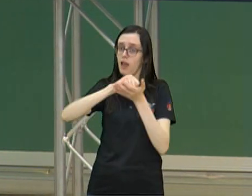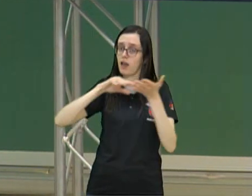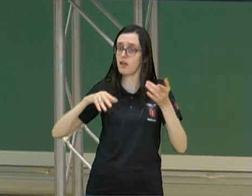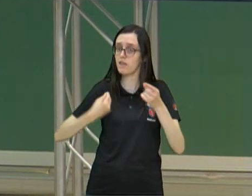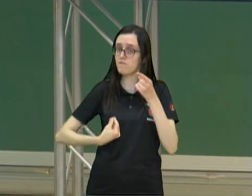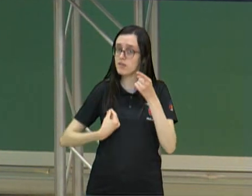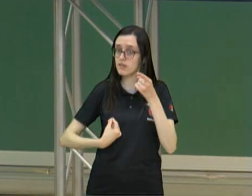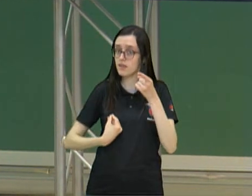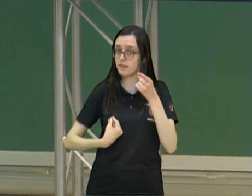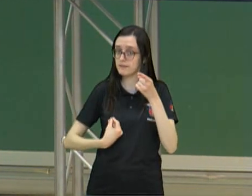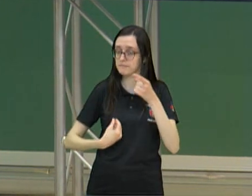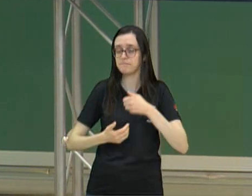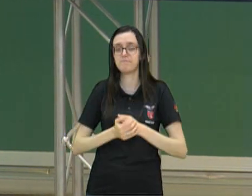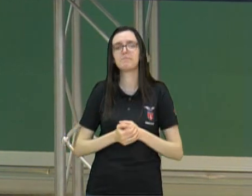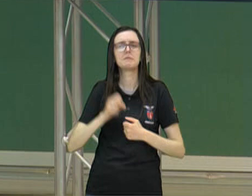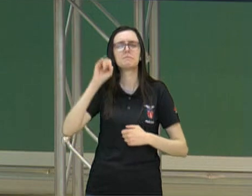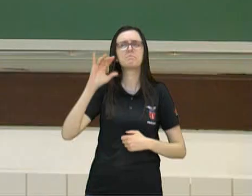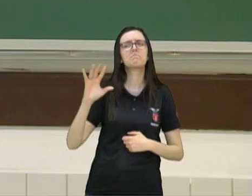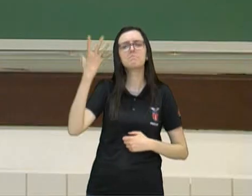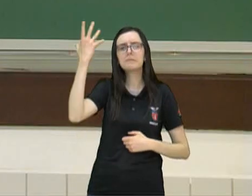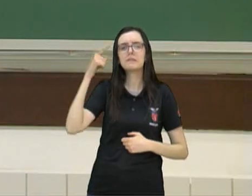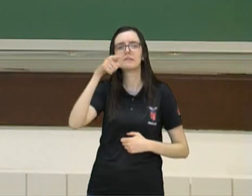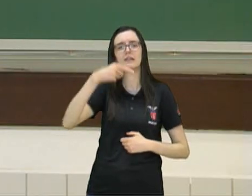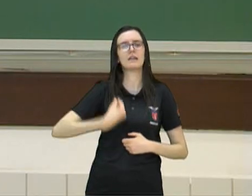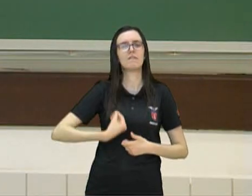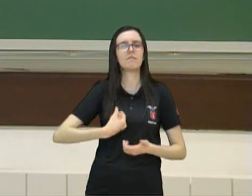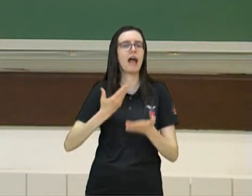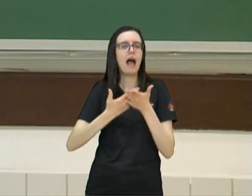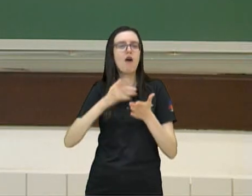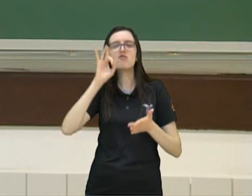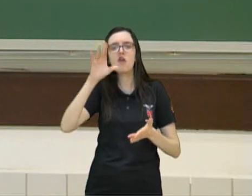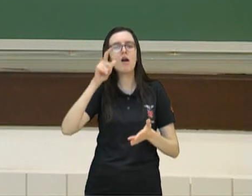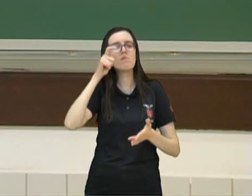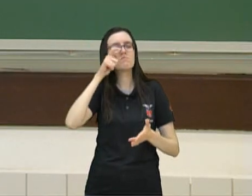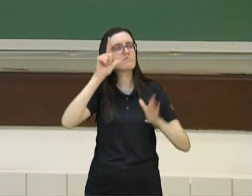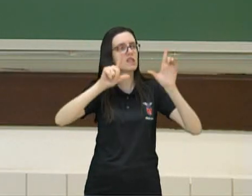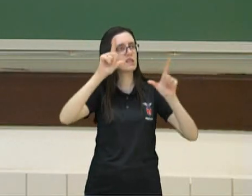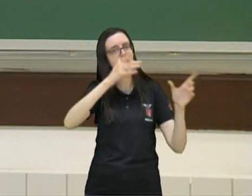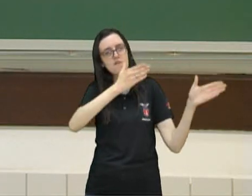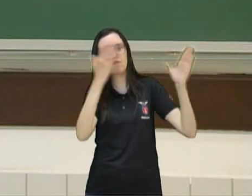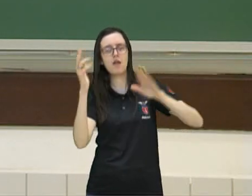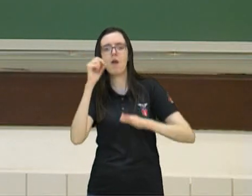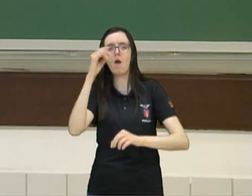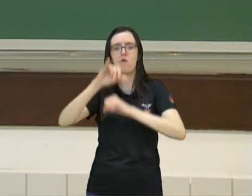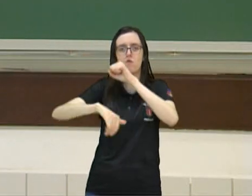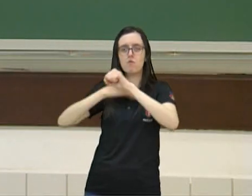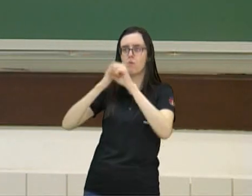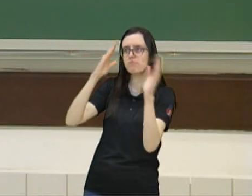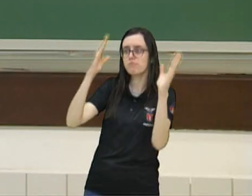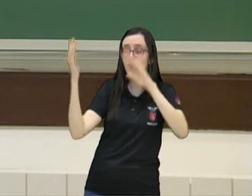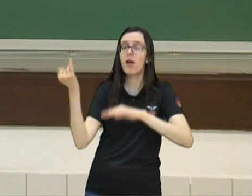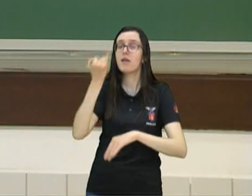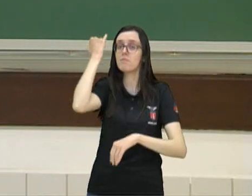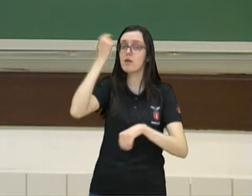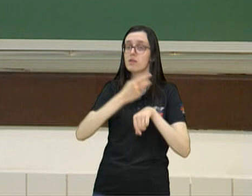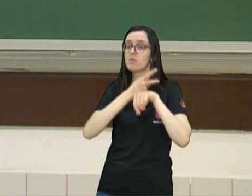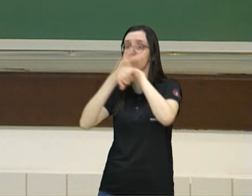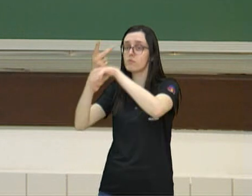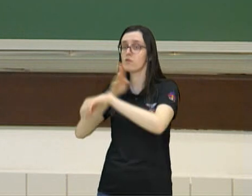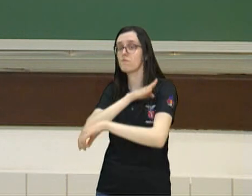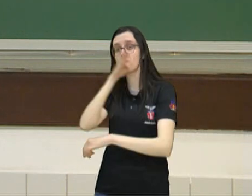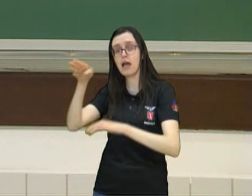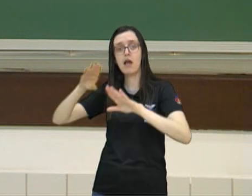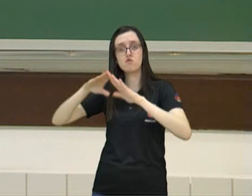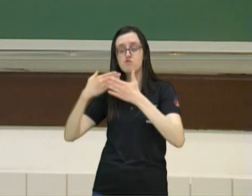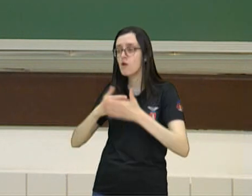estão ali disponíveis. Se por um acaso você está vendo as aulas somente pela TV ou pelo YouTube, procure a sua escola para ver quais